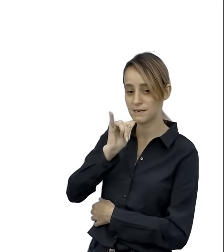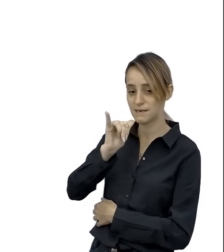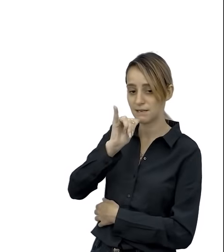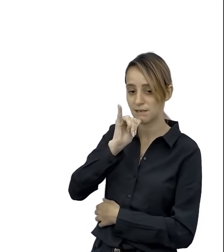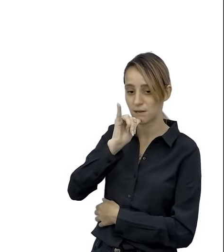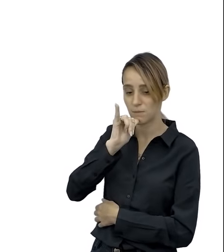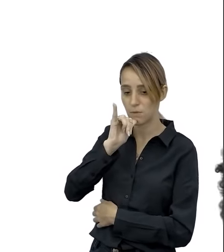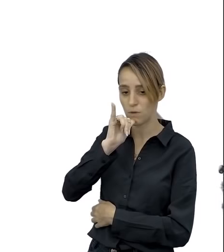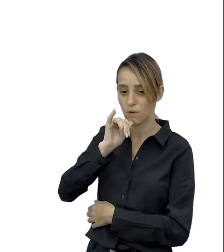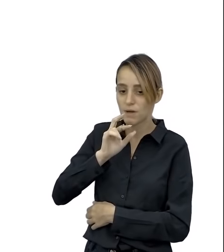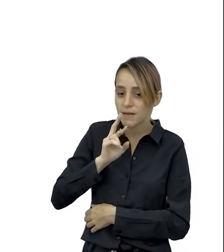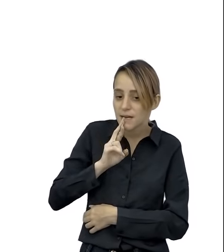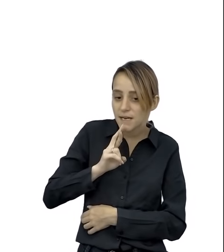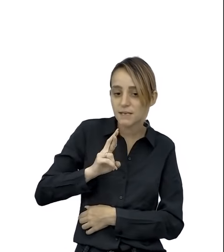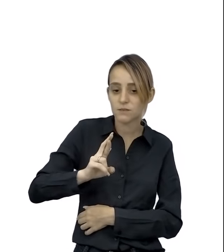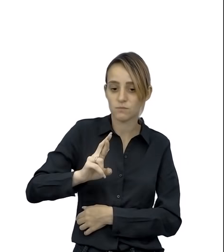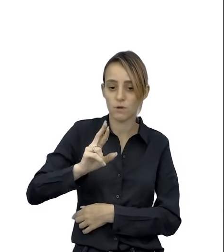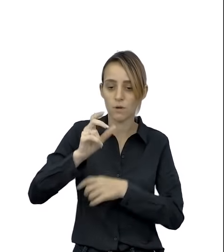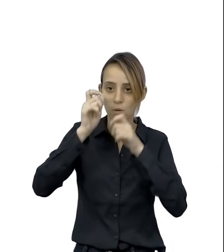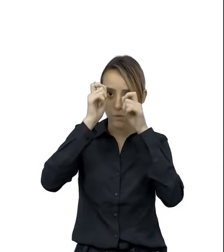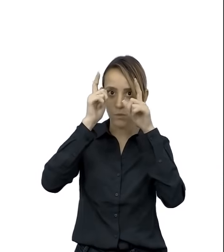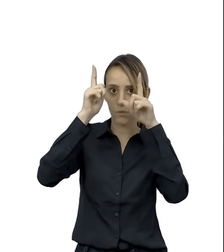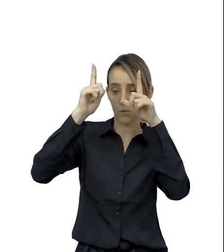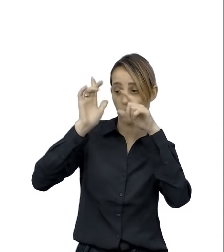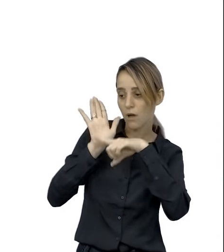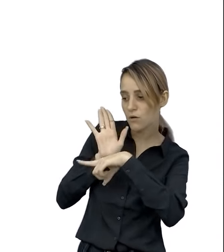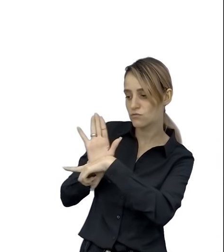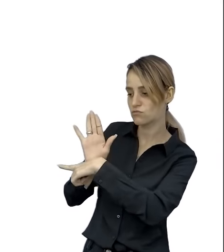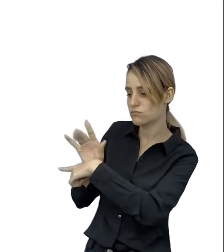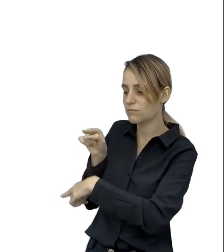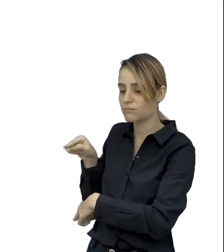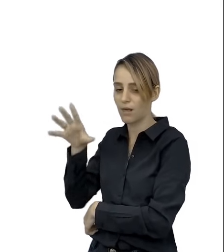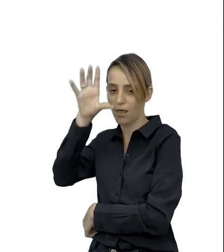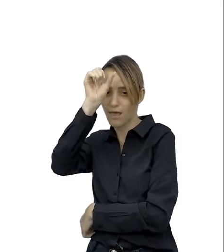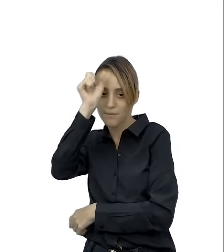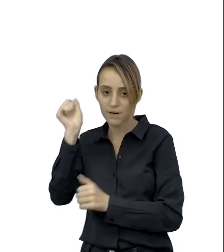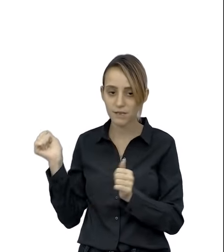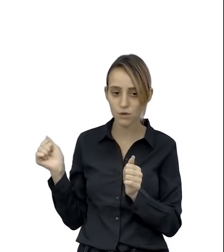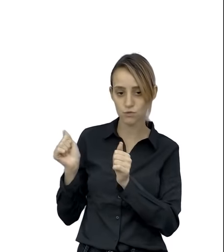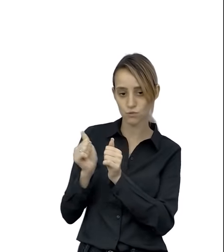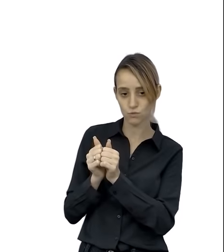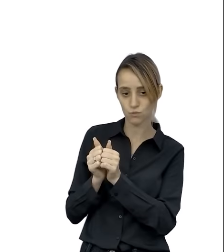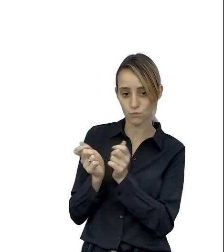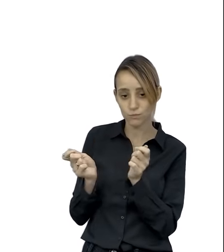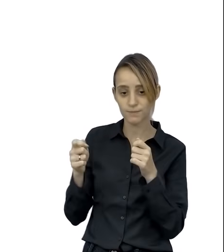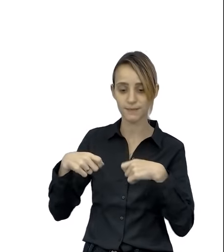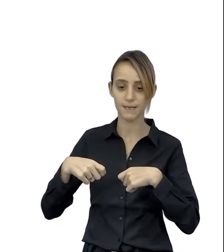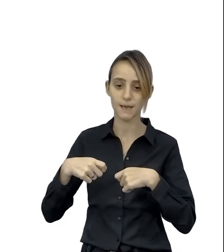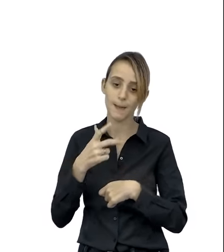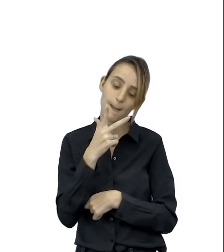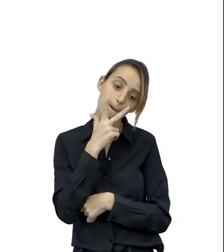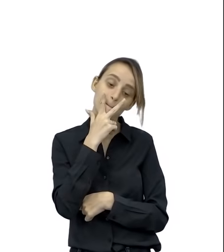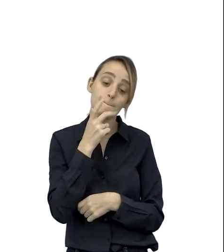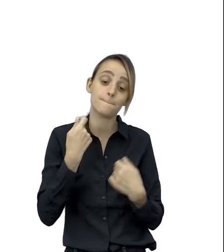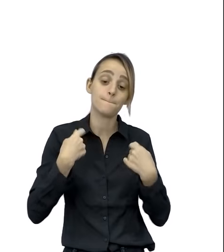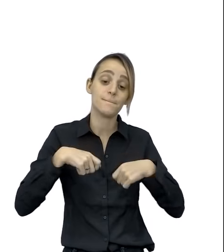vai acrescentar um conhecimento ao colega. E esses procedimentos exigem o